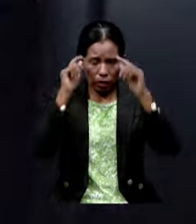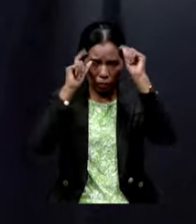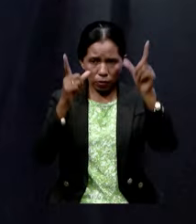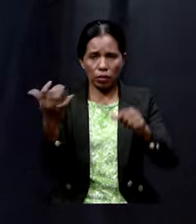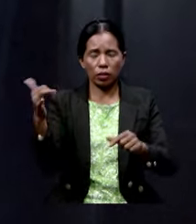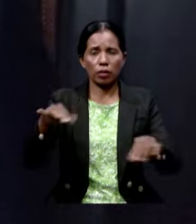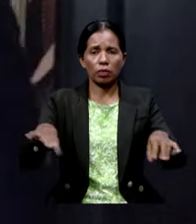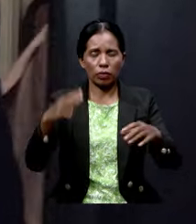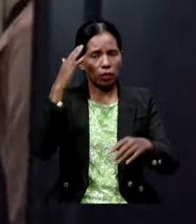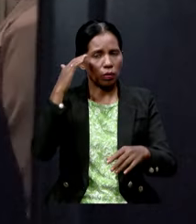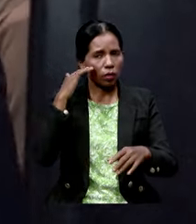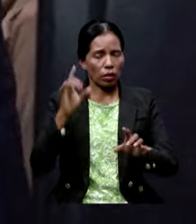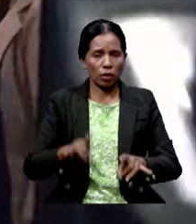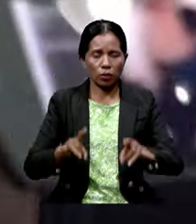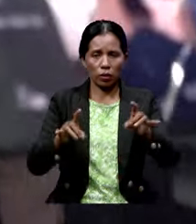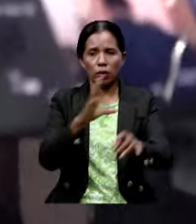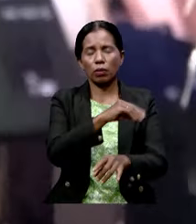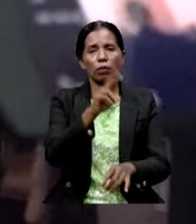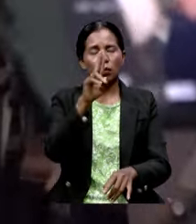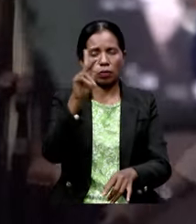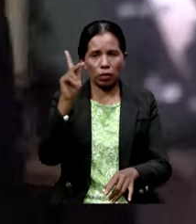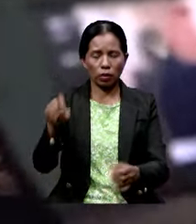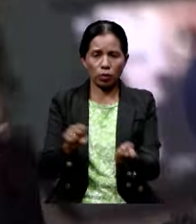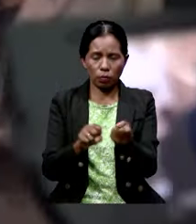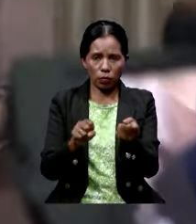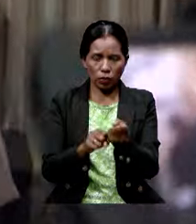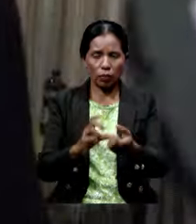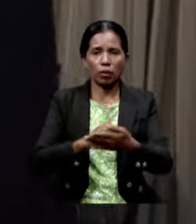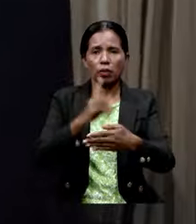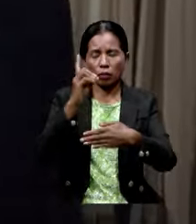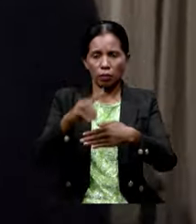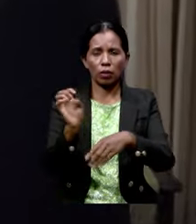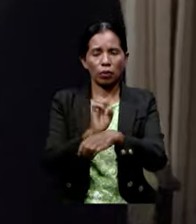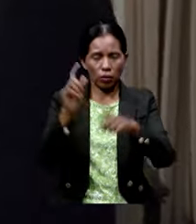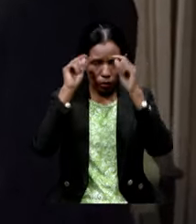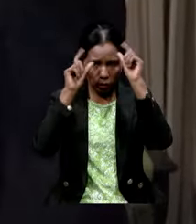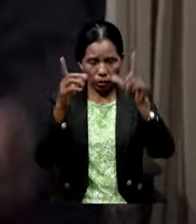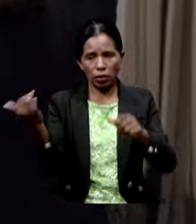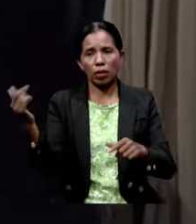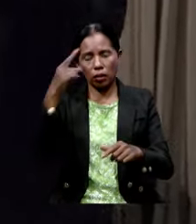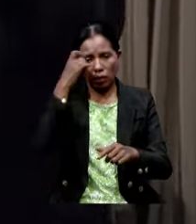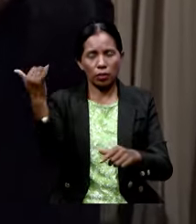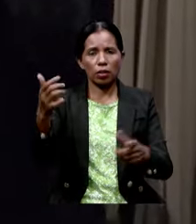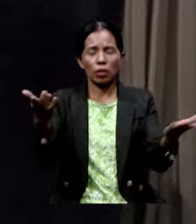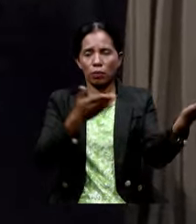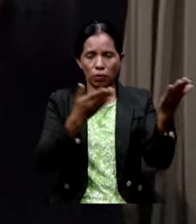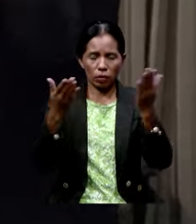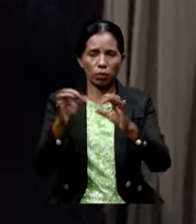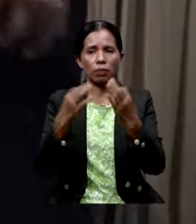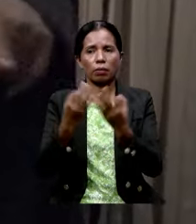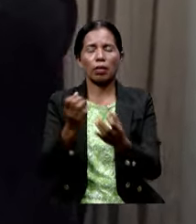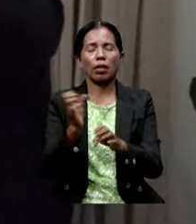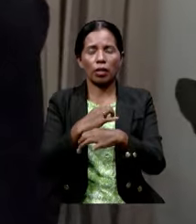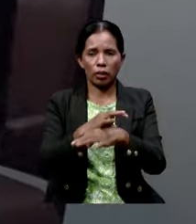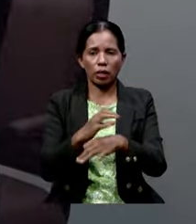e a Coreia, Austrália no Inglaterra, contribuíteves para o desenvolvimento da economia Timor-Leste, Tambasira Haruka Osang Mai Família, onde havia a